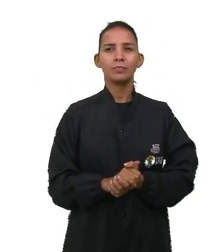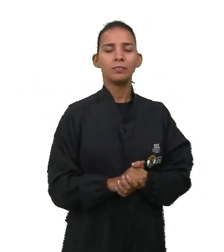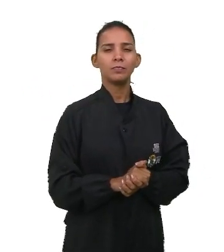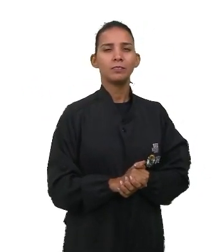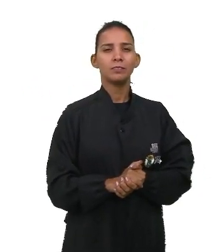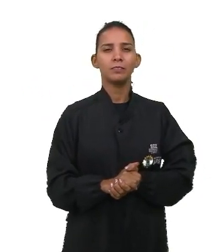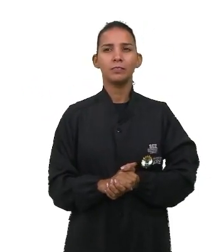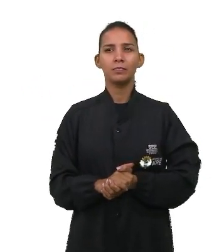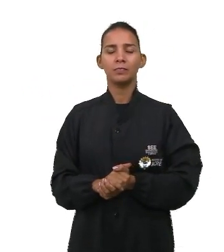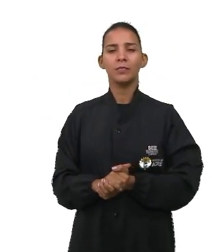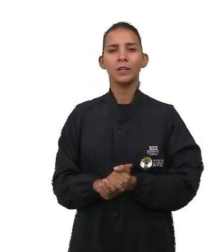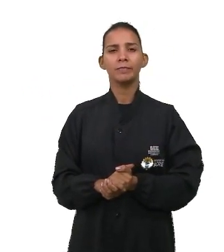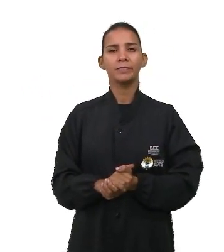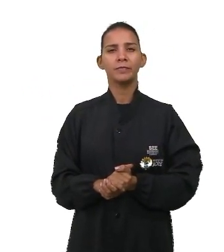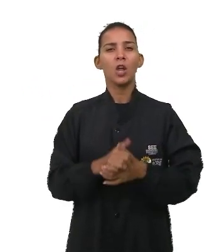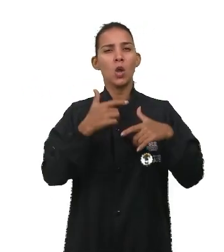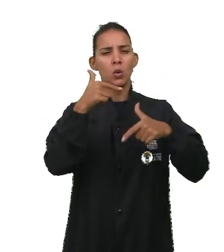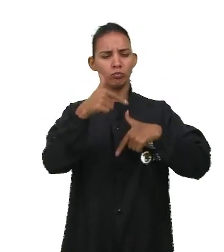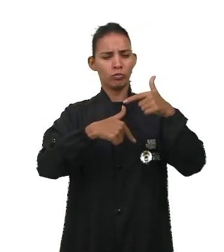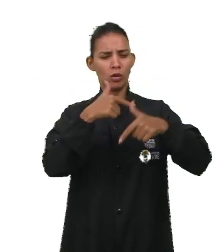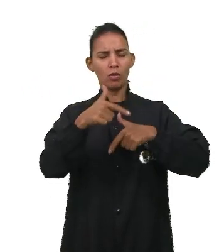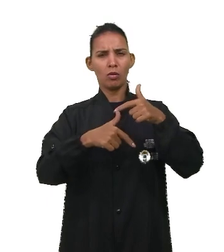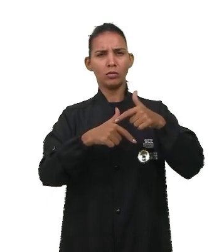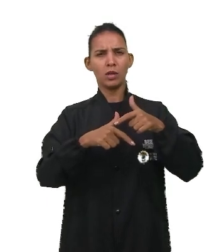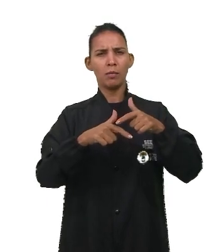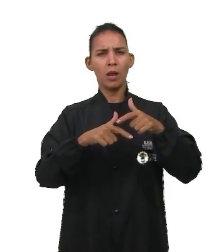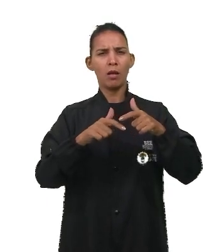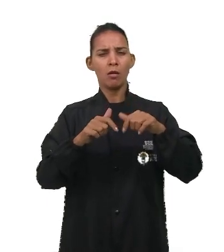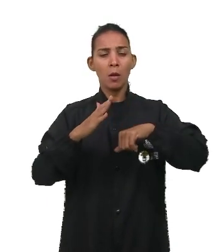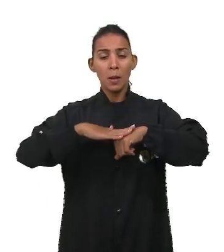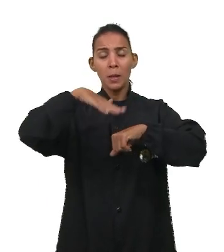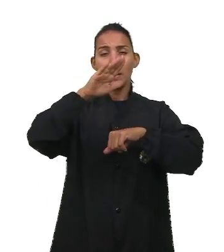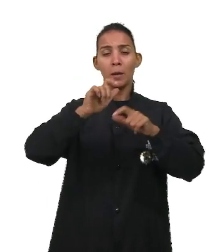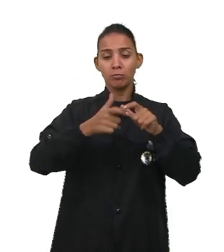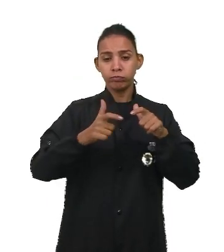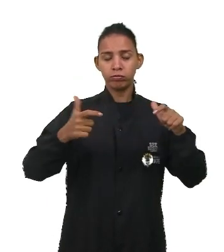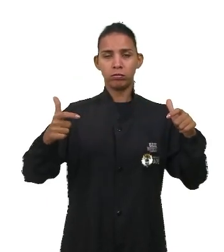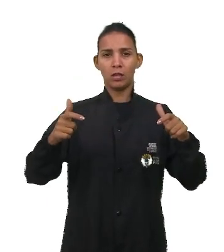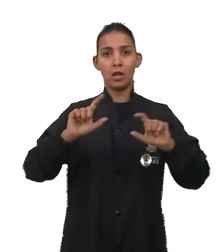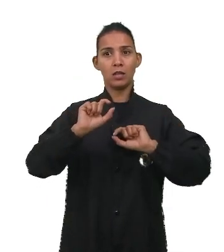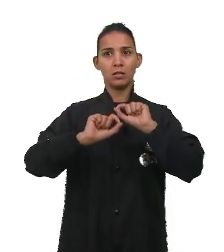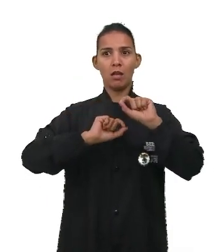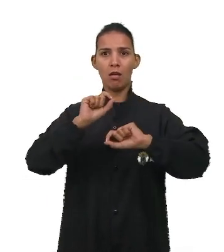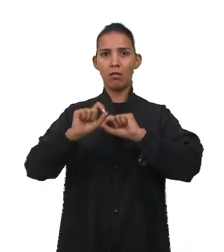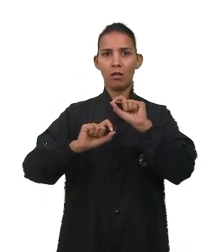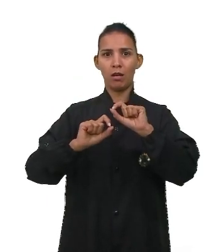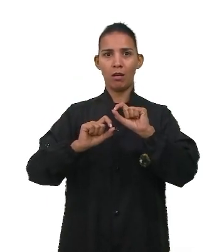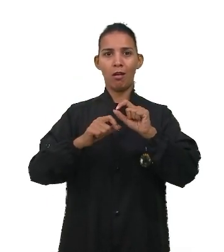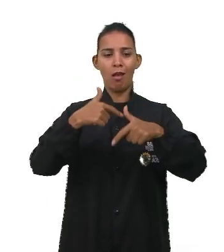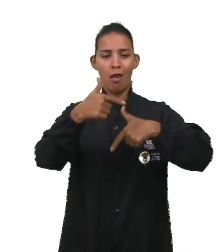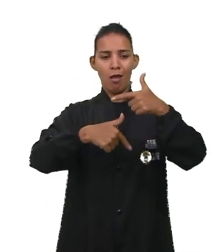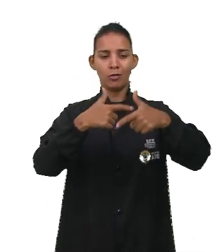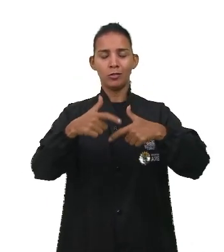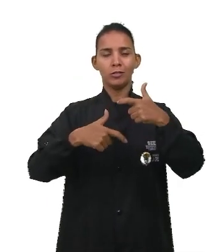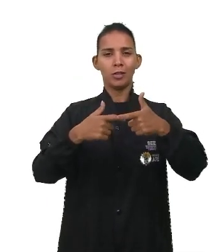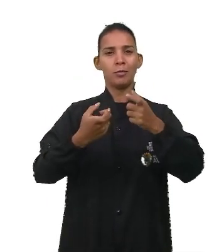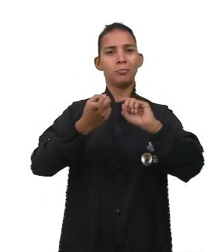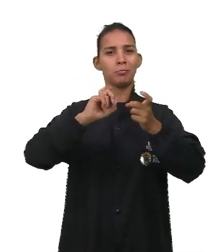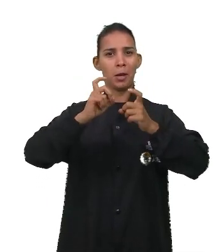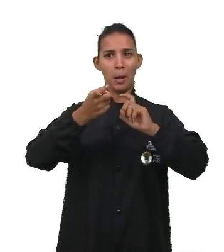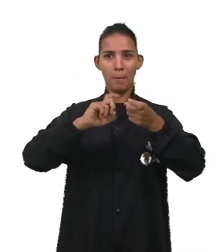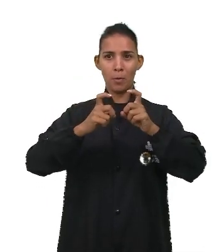trabalho? O trabalho remoto, a flexibilidade de horários e os ambientes colaborativos